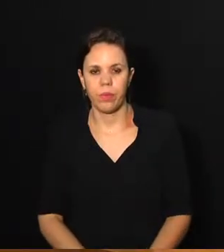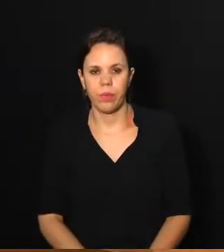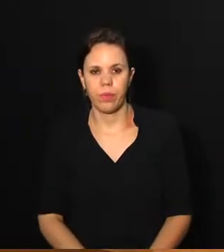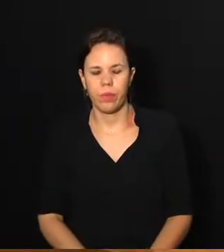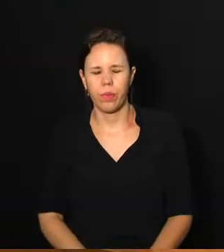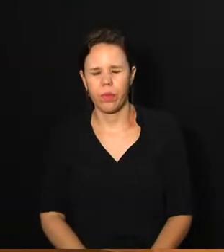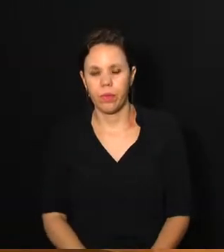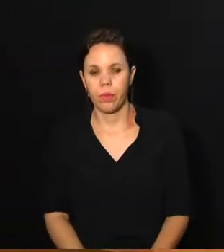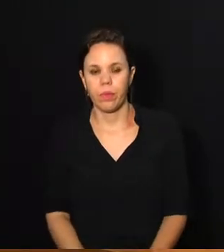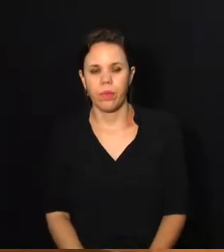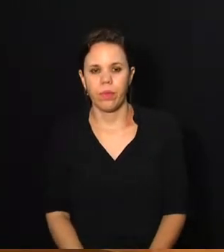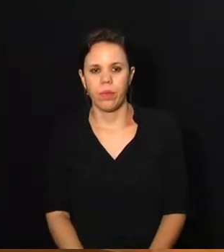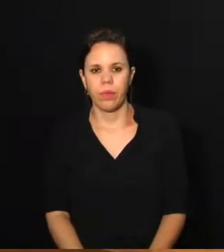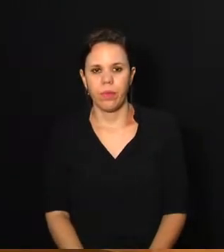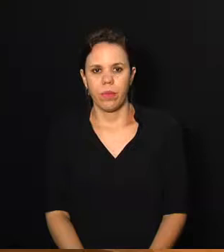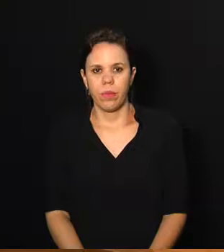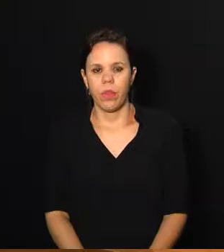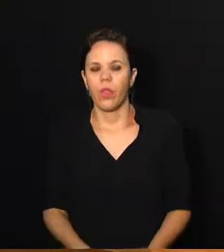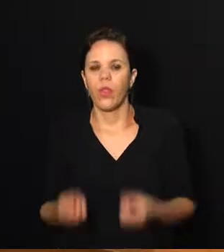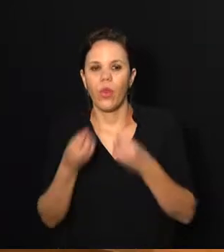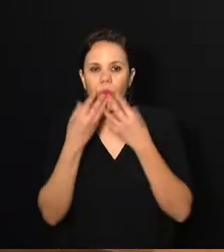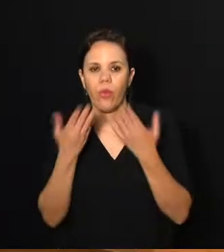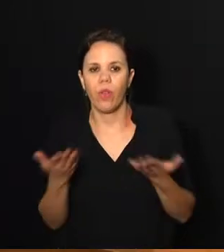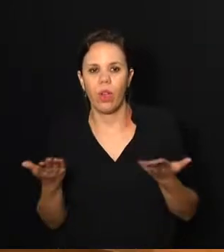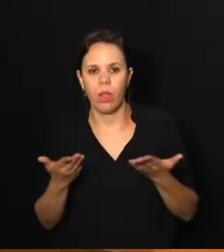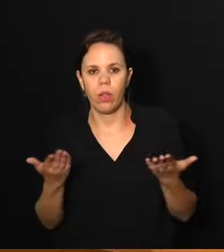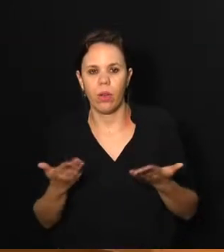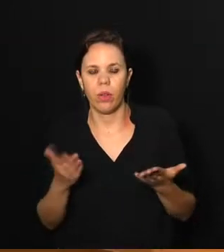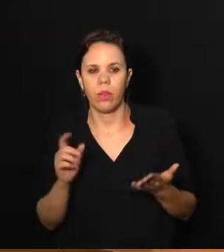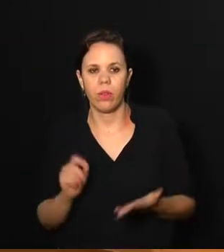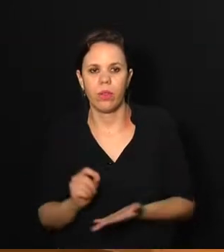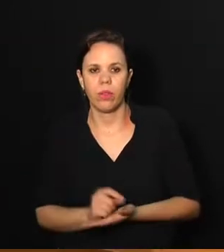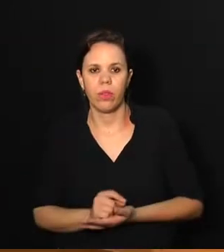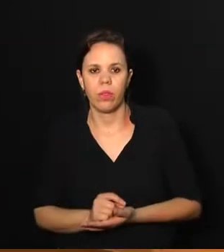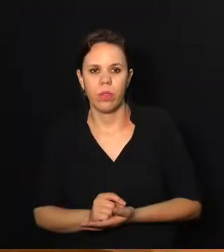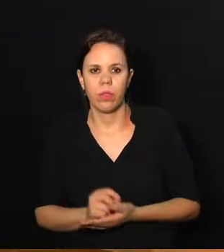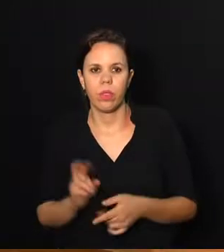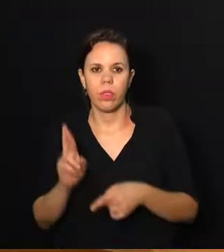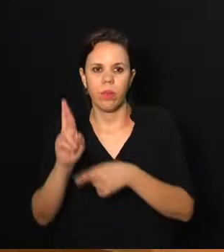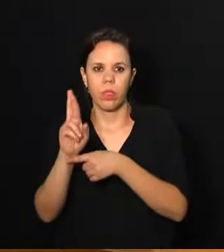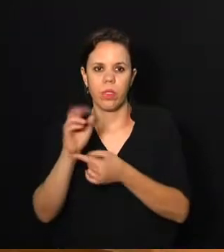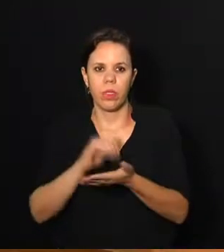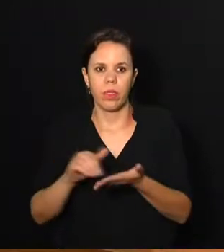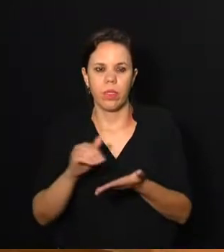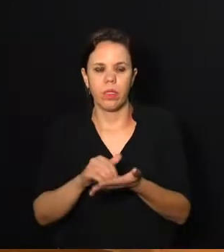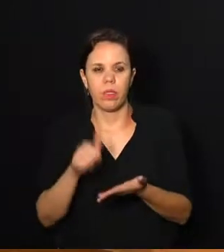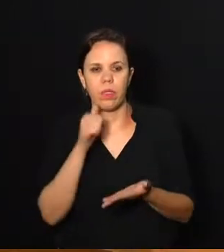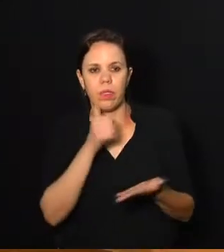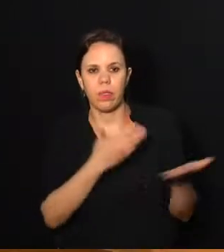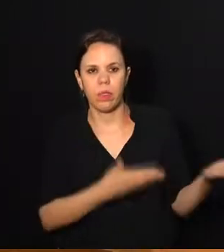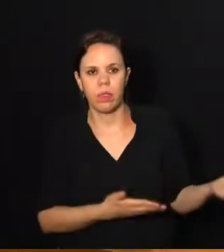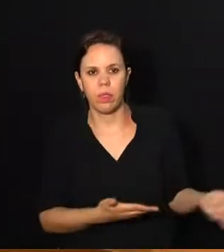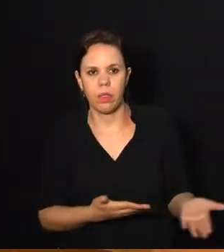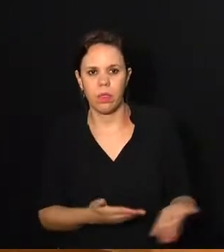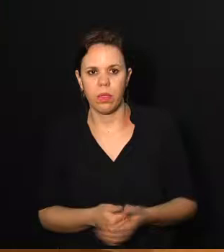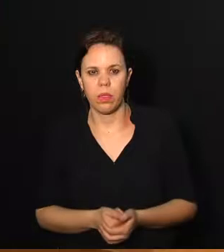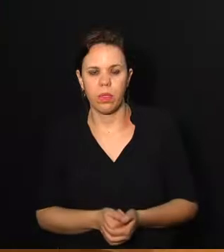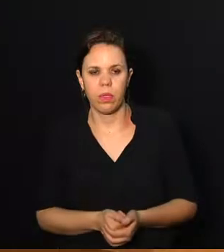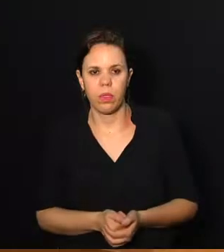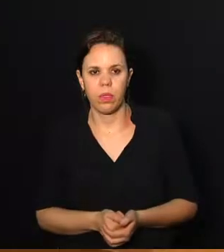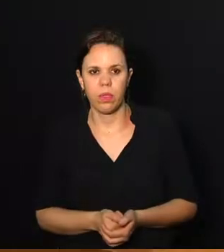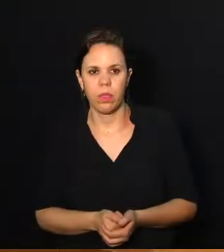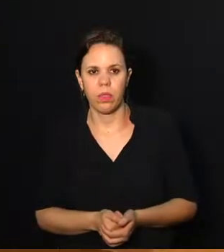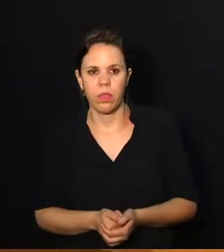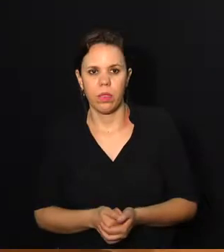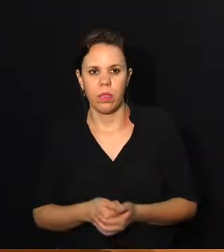Tá ok. Vou falar aqui agora com o representante da secretária, que é o... Deixa eu